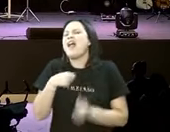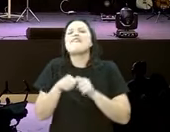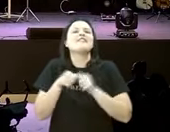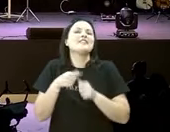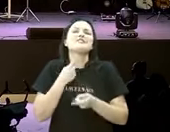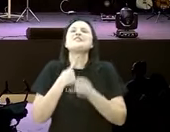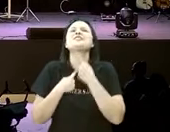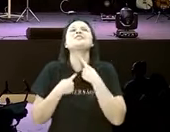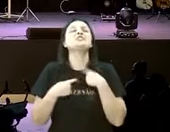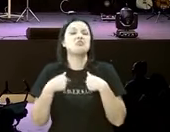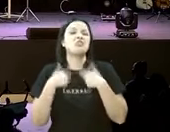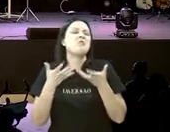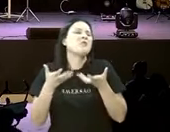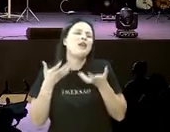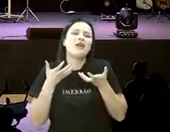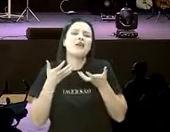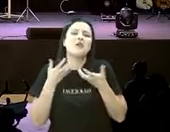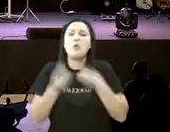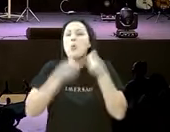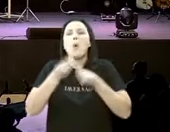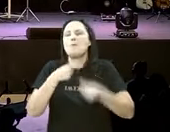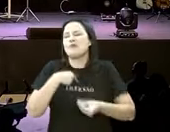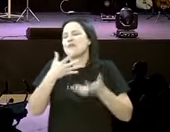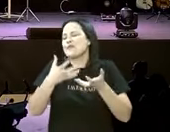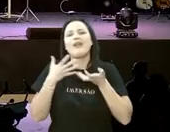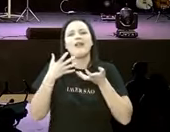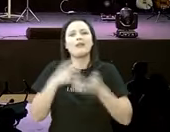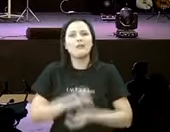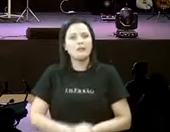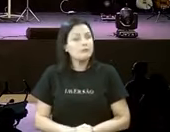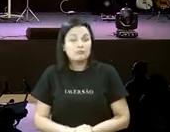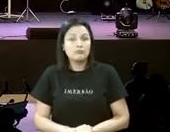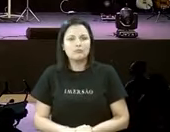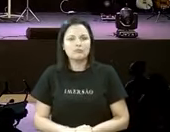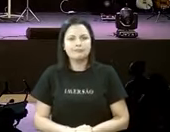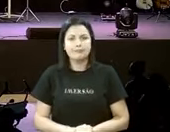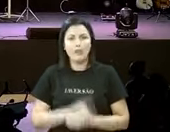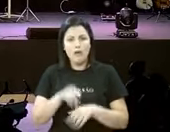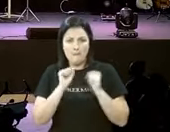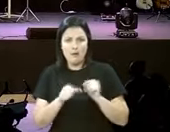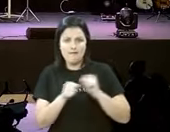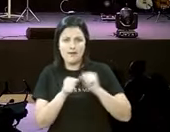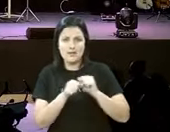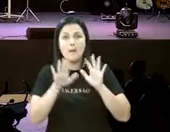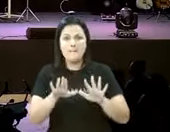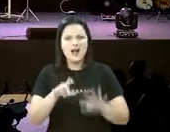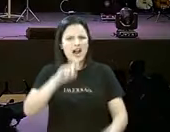quero? Faça mesmo, mas também não inveje quem Deus entregar aquilo que não te entregar.